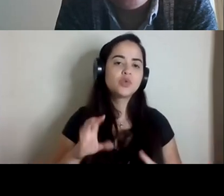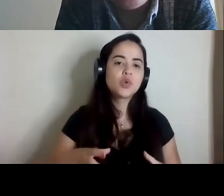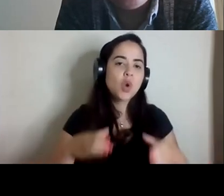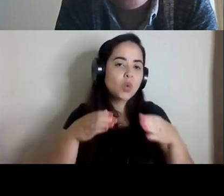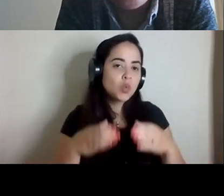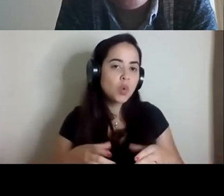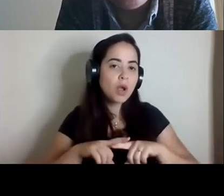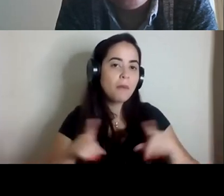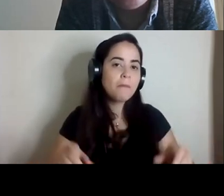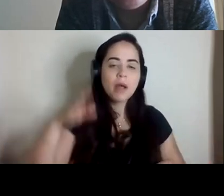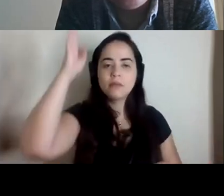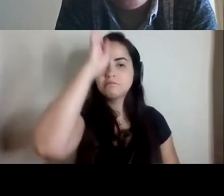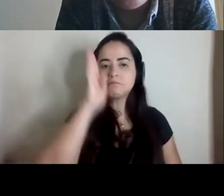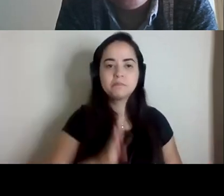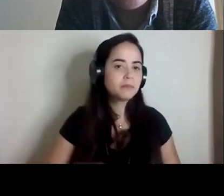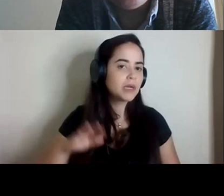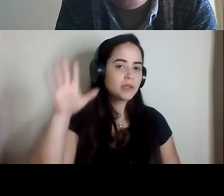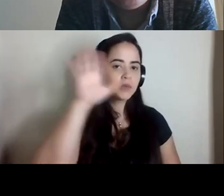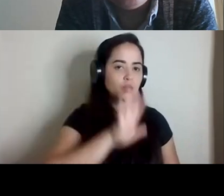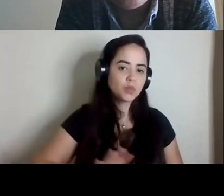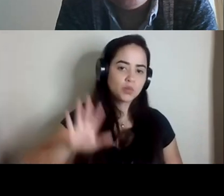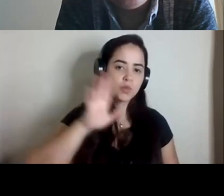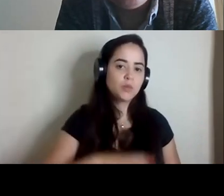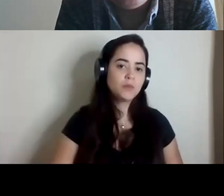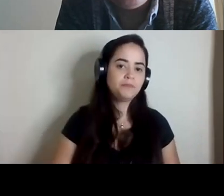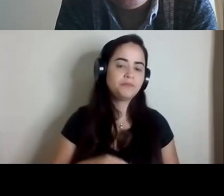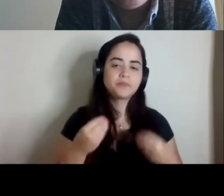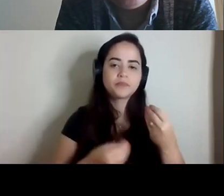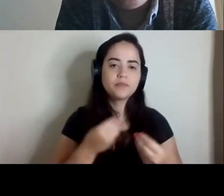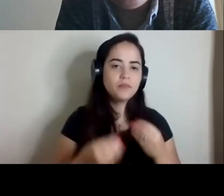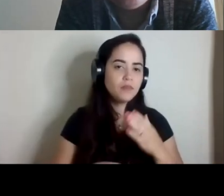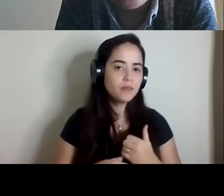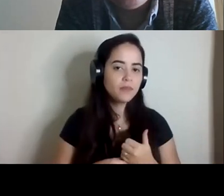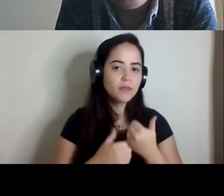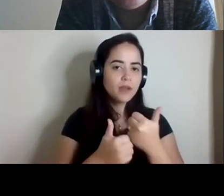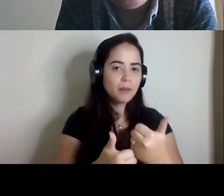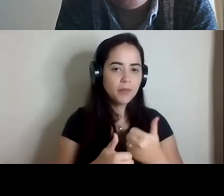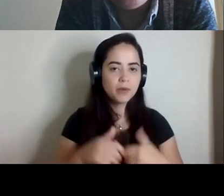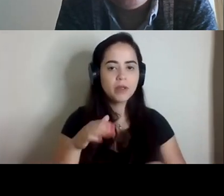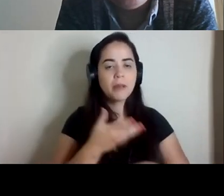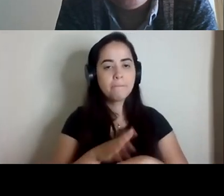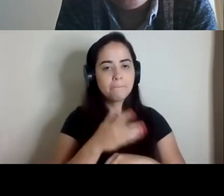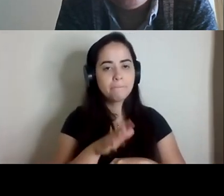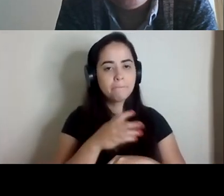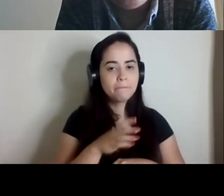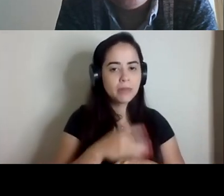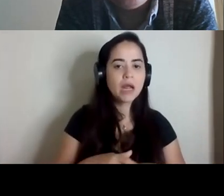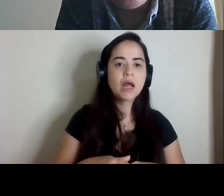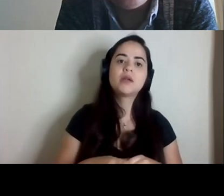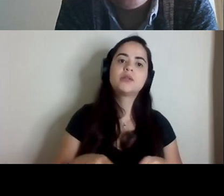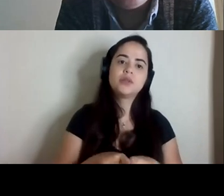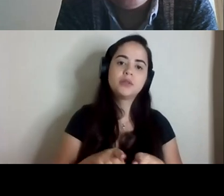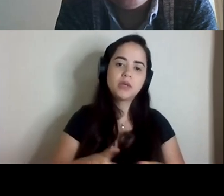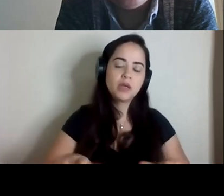local, mas em rede nacional, né, da contribuição que vem sendo dada, então, para as práticas, para as ações em